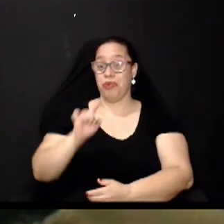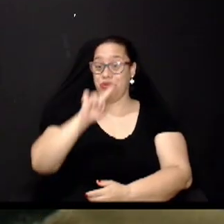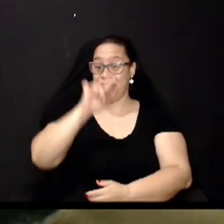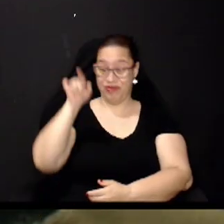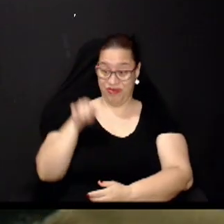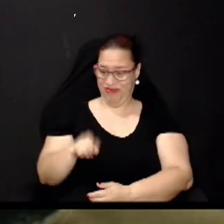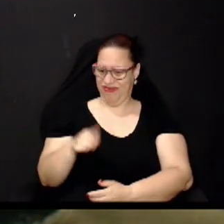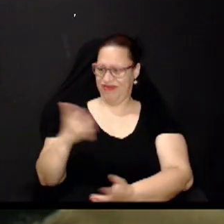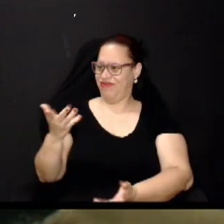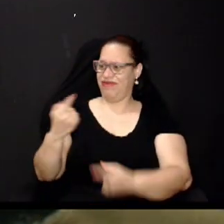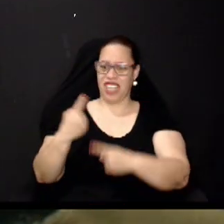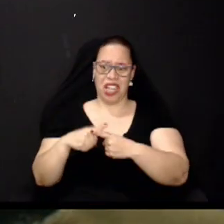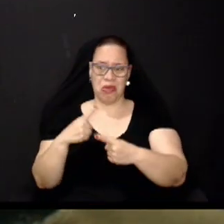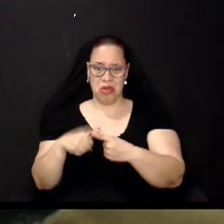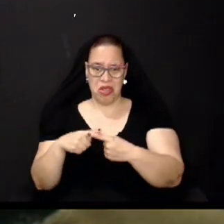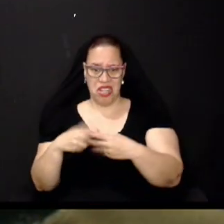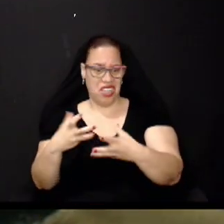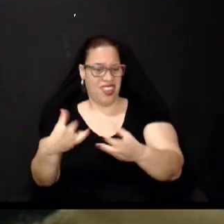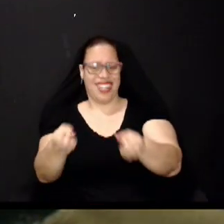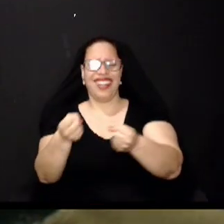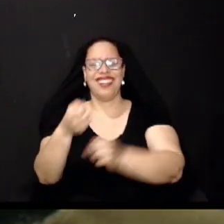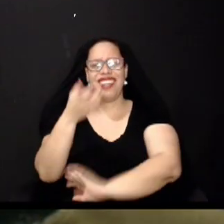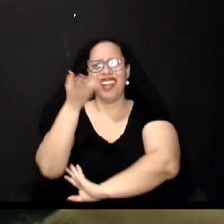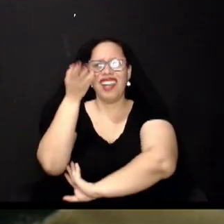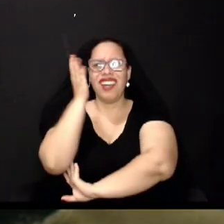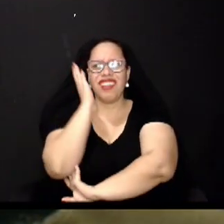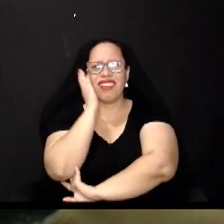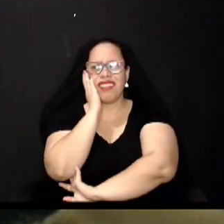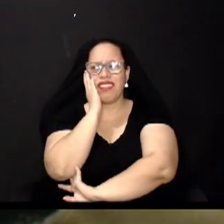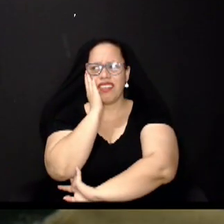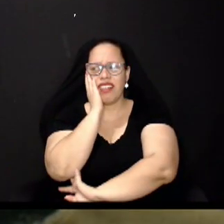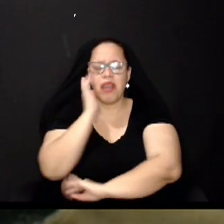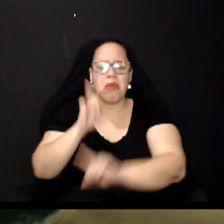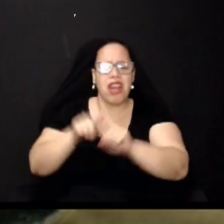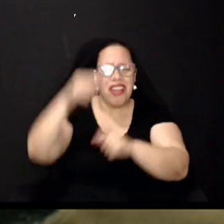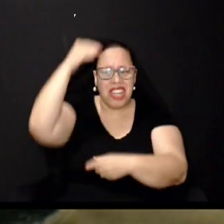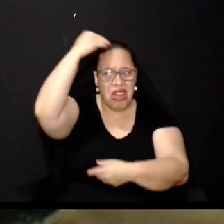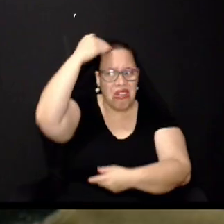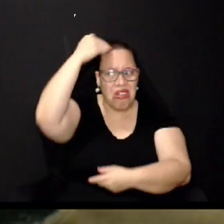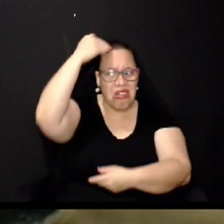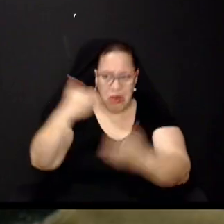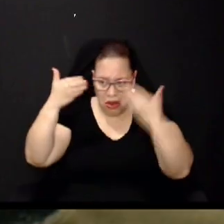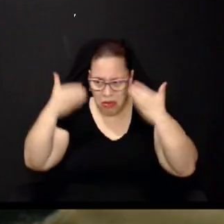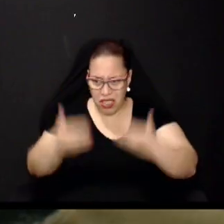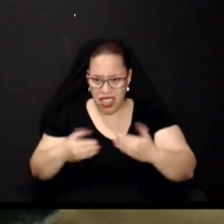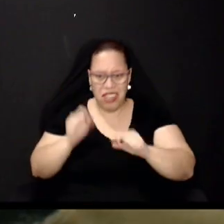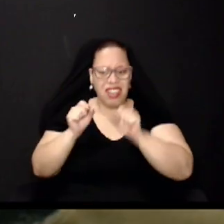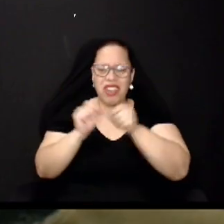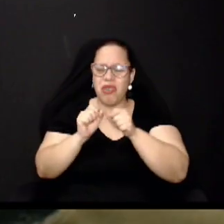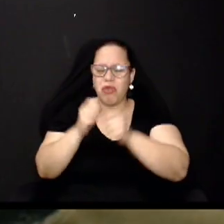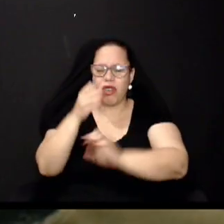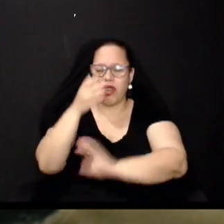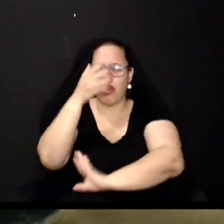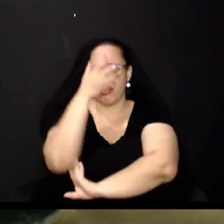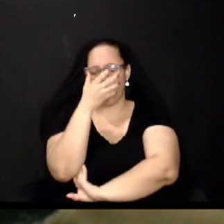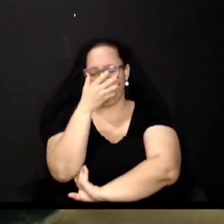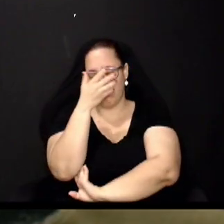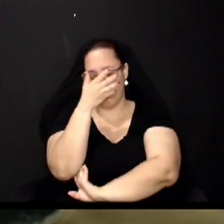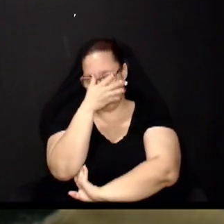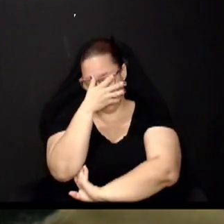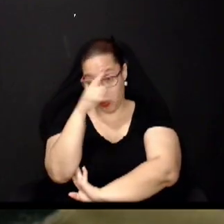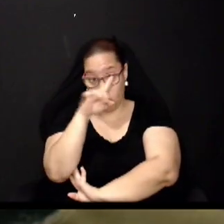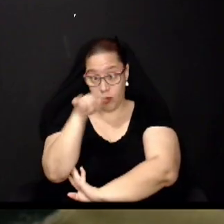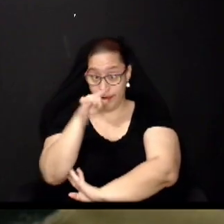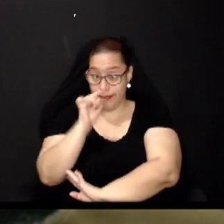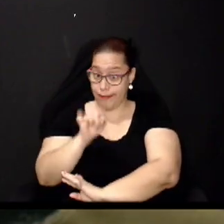me permiti viver assim? Mas será que a culpa não é minha? E agora o que eu faço? Nossa, gente, são muitas interrogações, mas